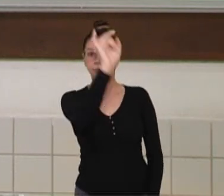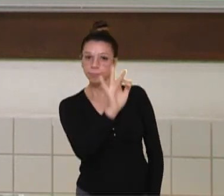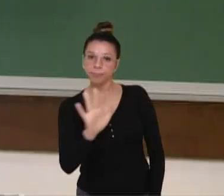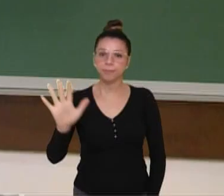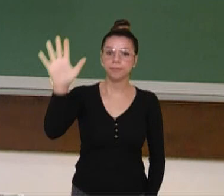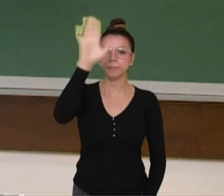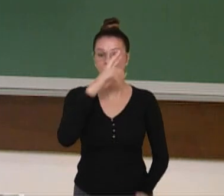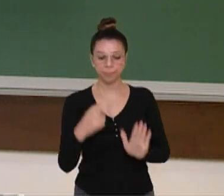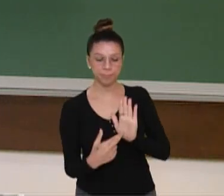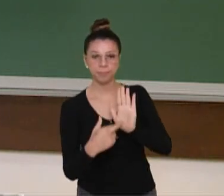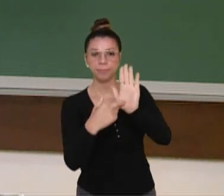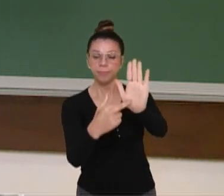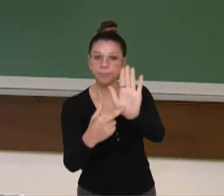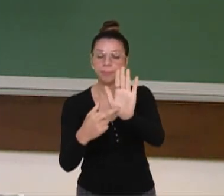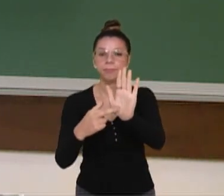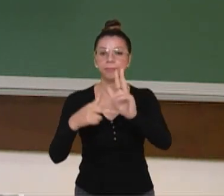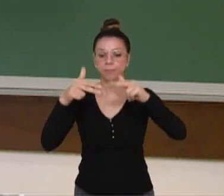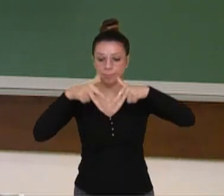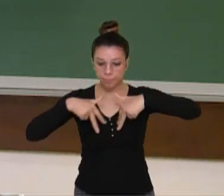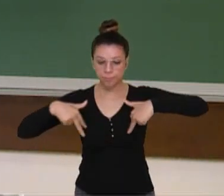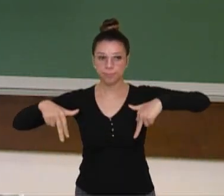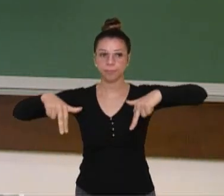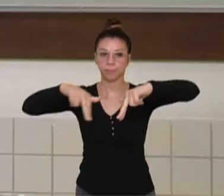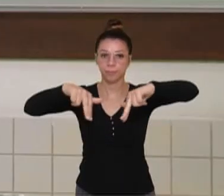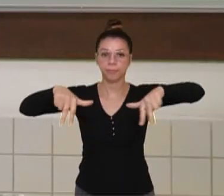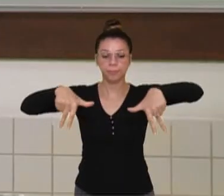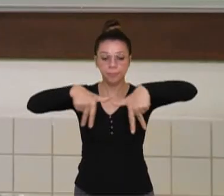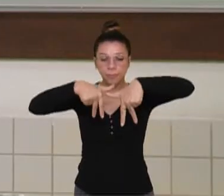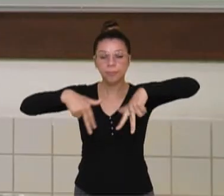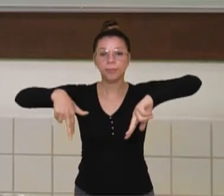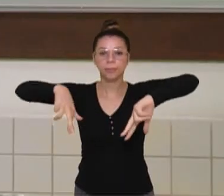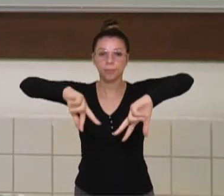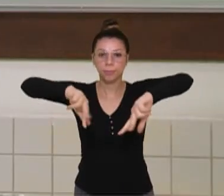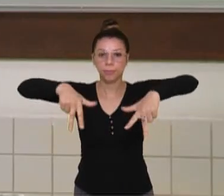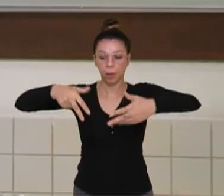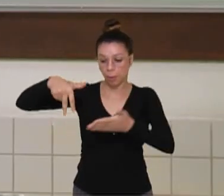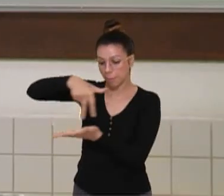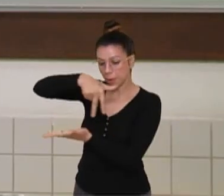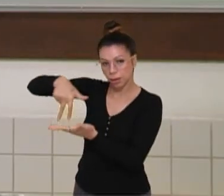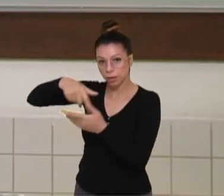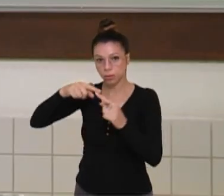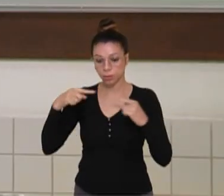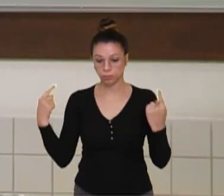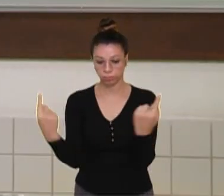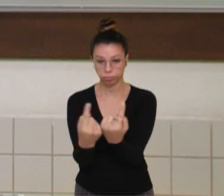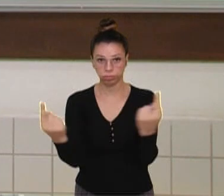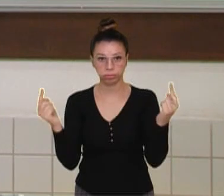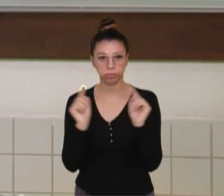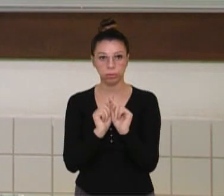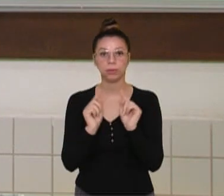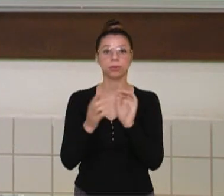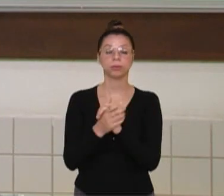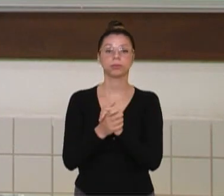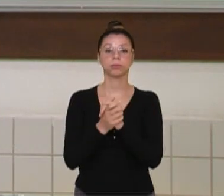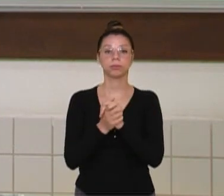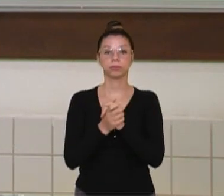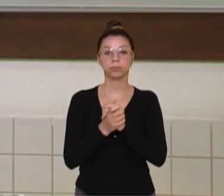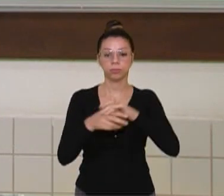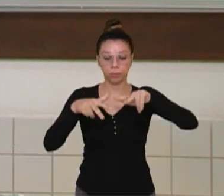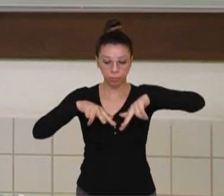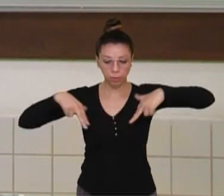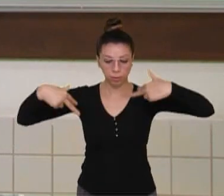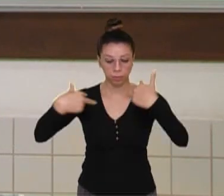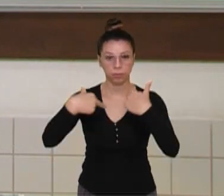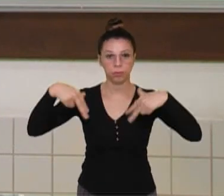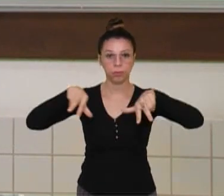tá? Representando a ciranda. Então a ciranda é uma dança circular e ela é feita, uma dança